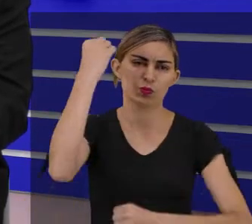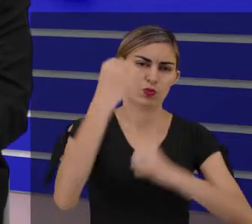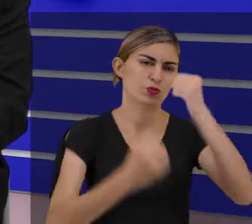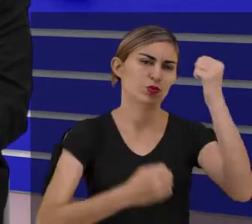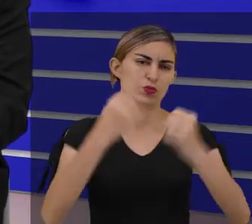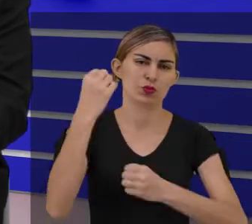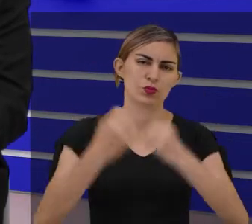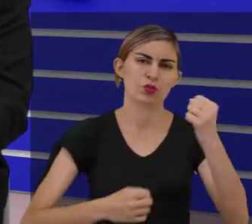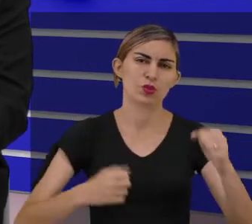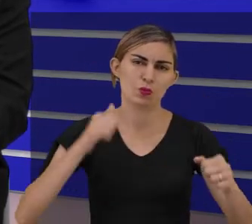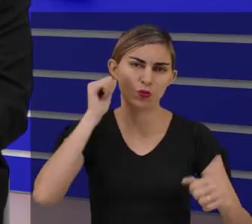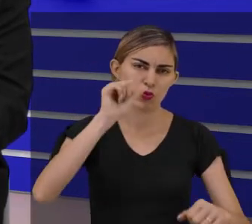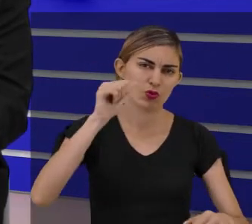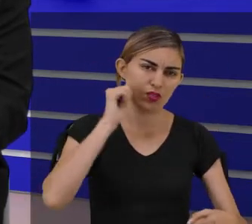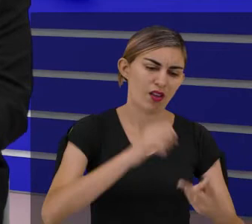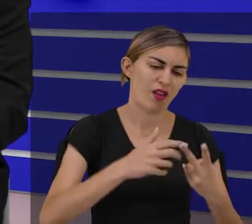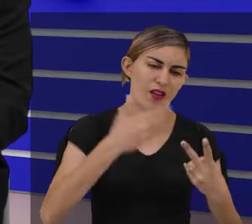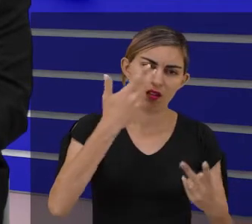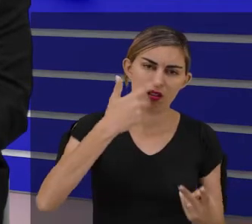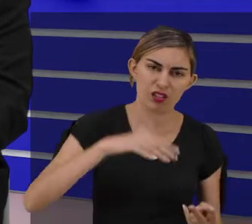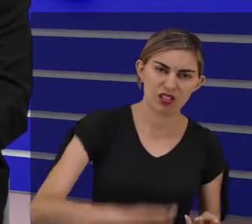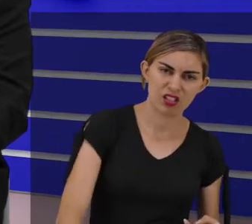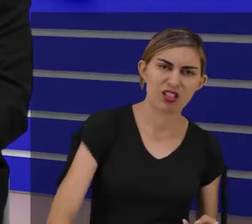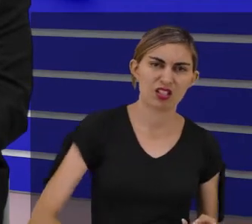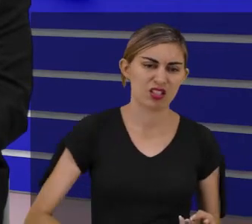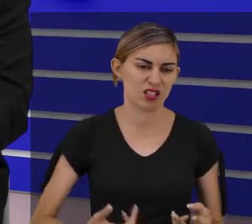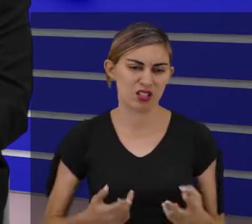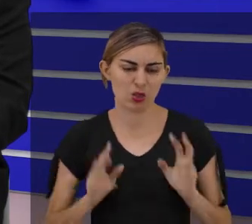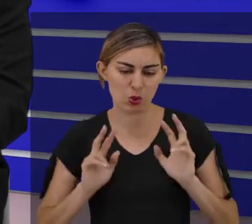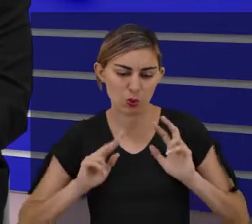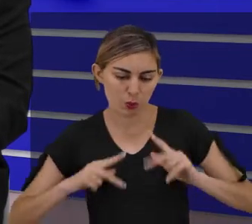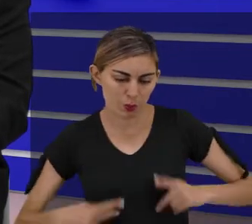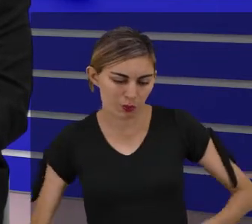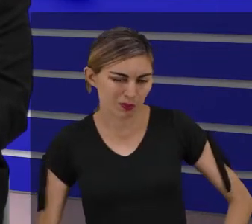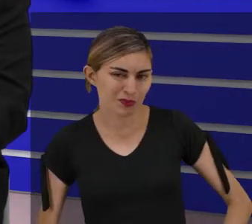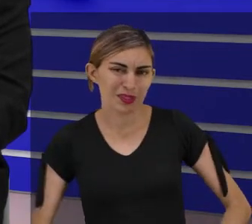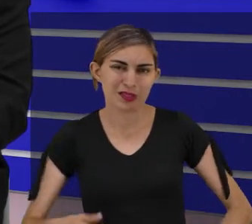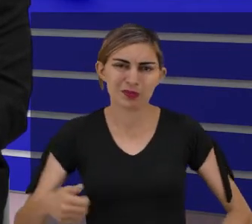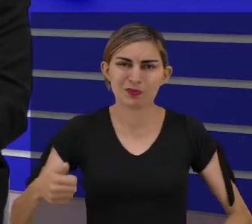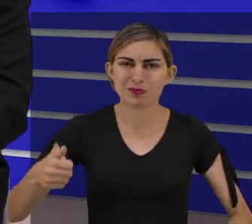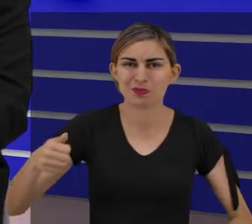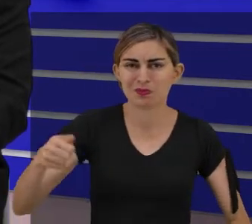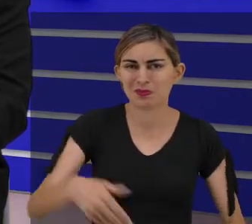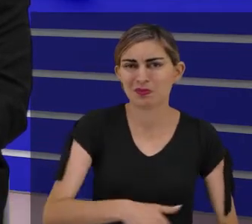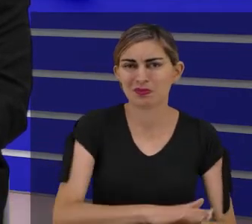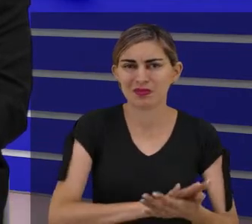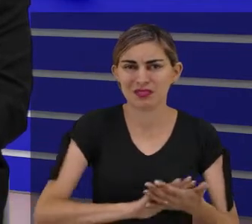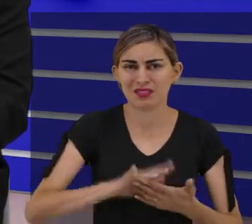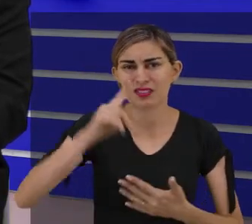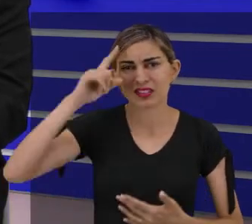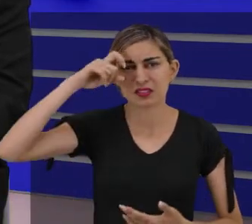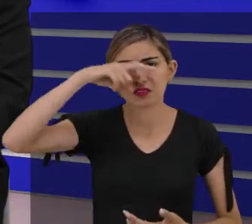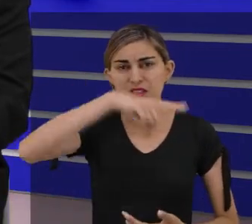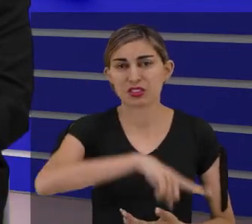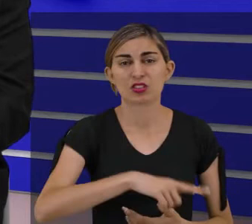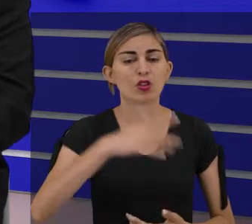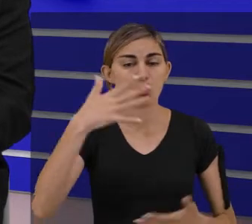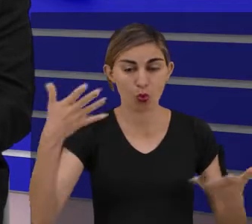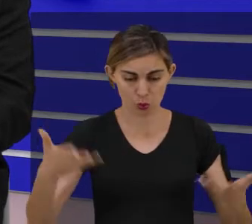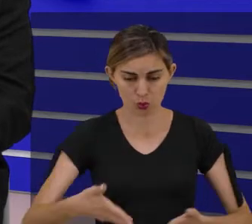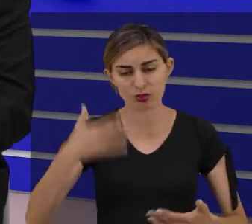mulheres, crianças, inclusive, né, em condições subhumanas de trabalho. E a gente compreende que isso é um